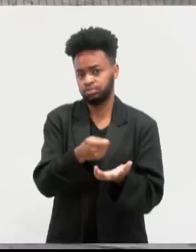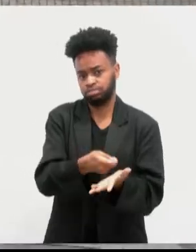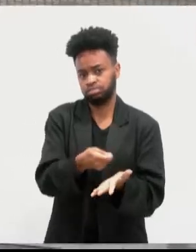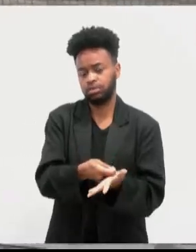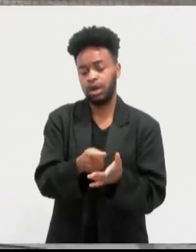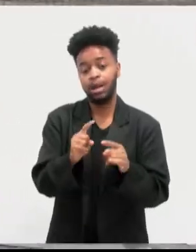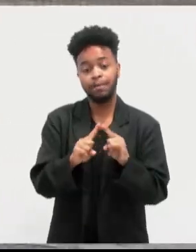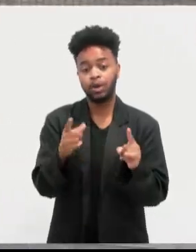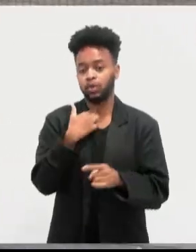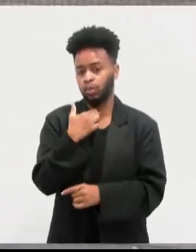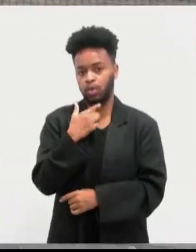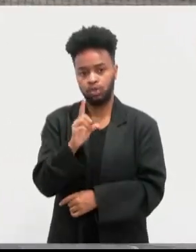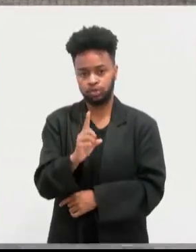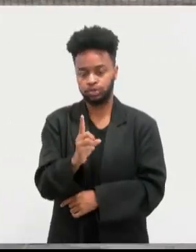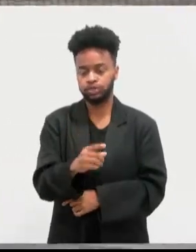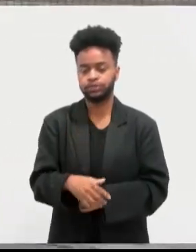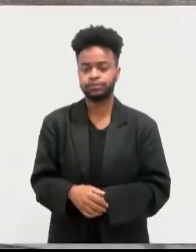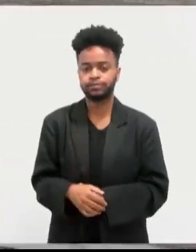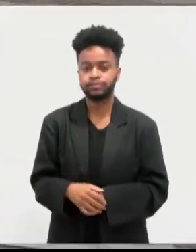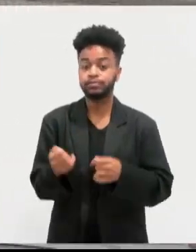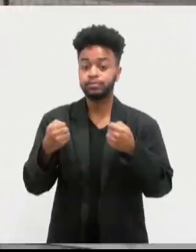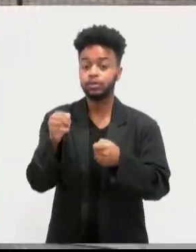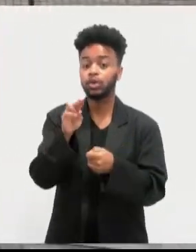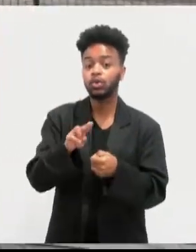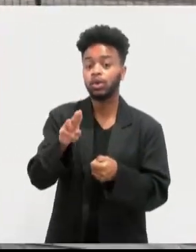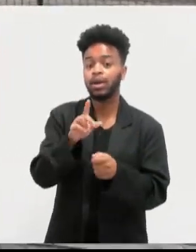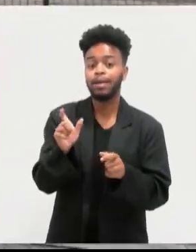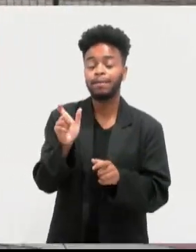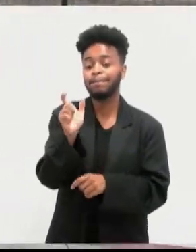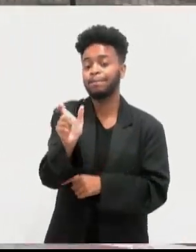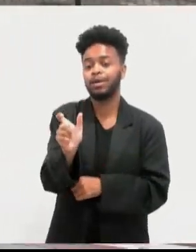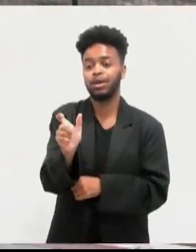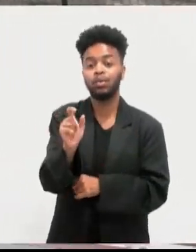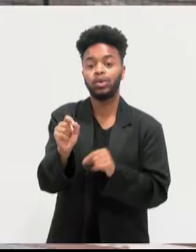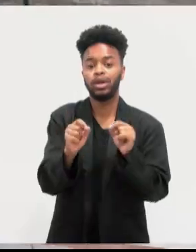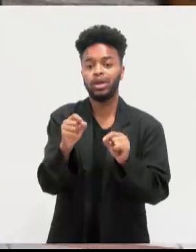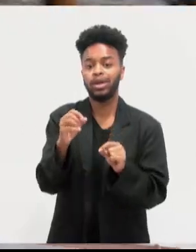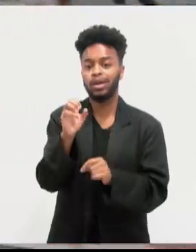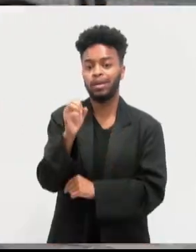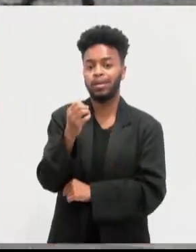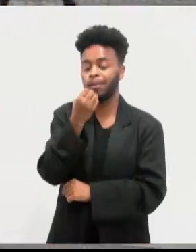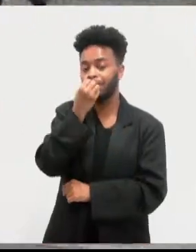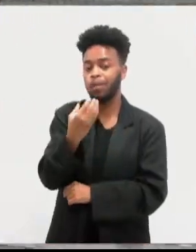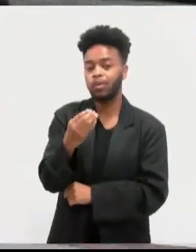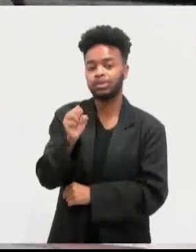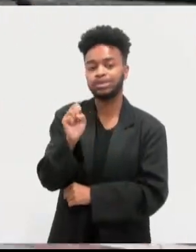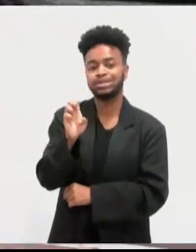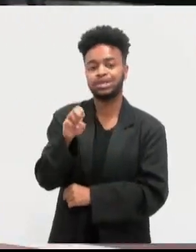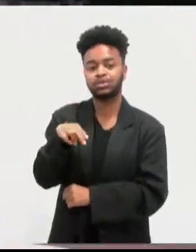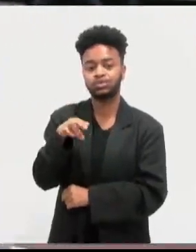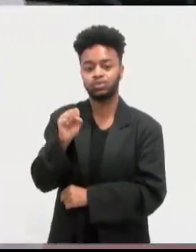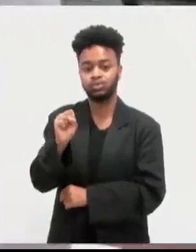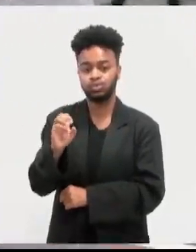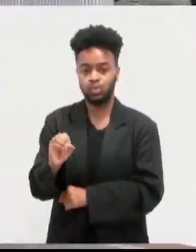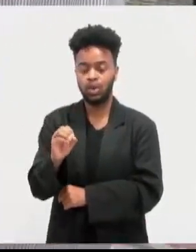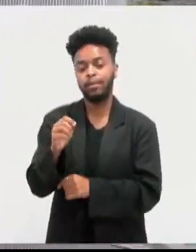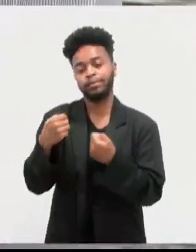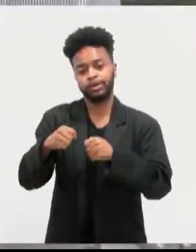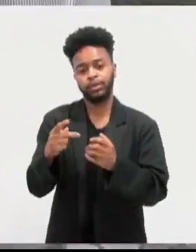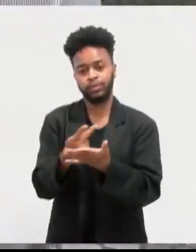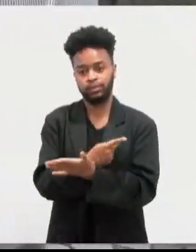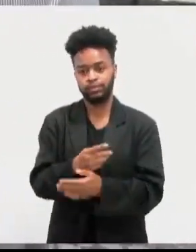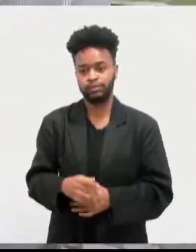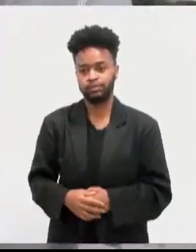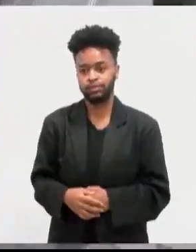Mas ela não pode ocorrer. Tem que utilizar a palavra que é lá da velha época, bom senso. O bom senso tem que acontecer. Vou insistir